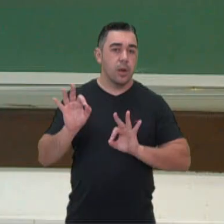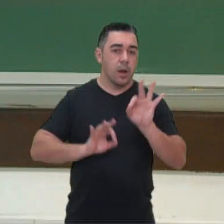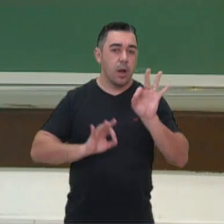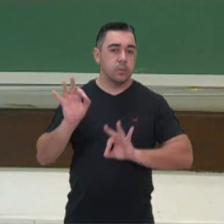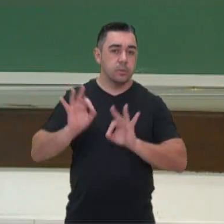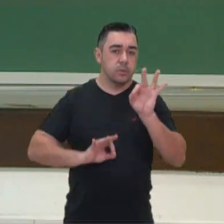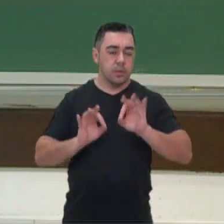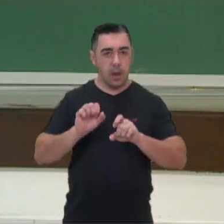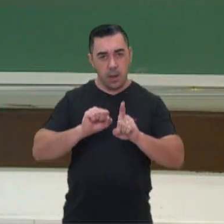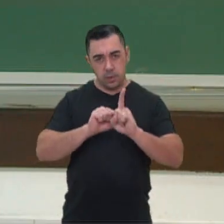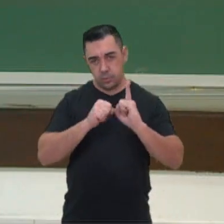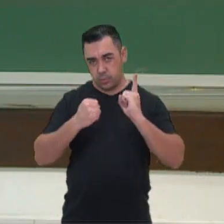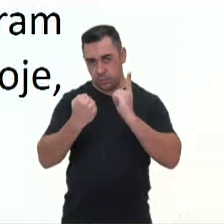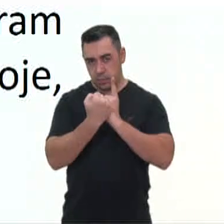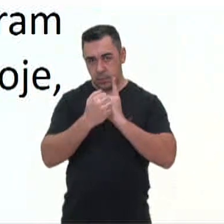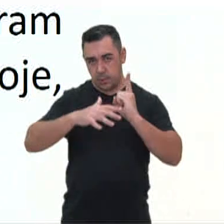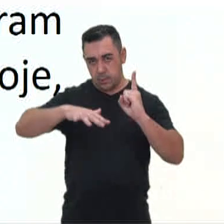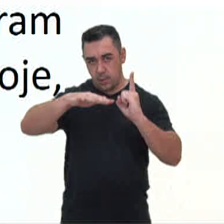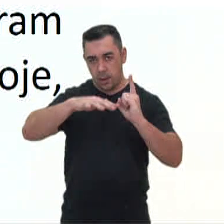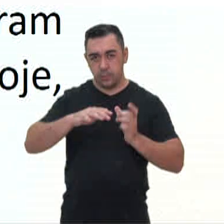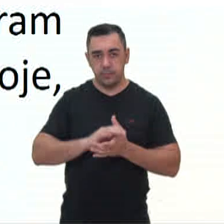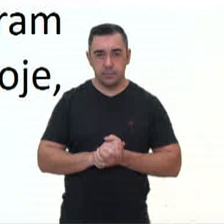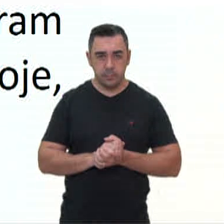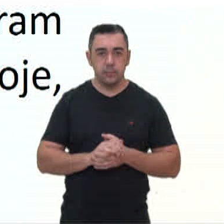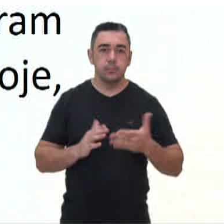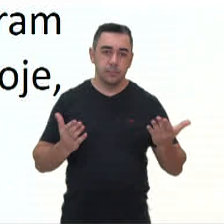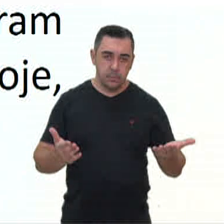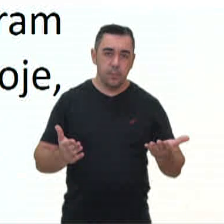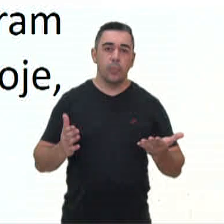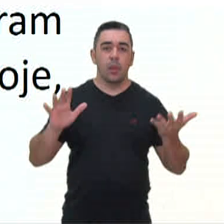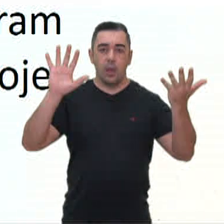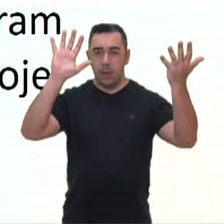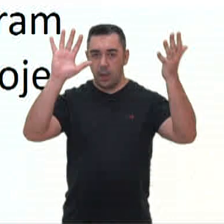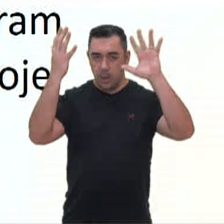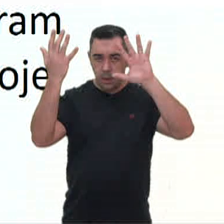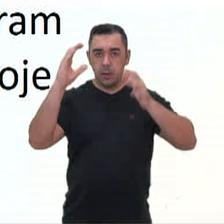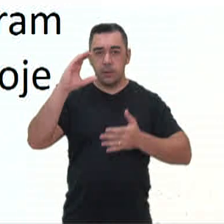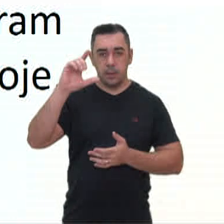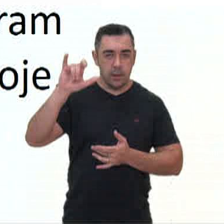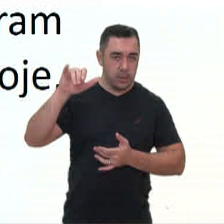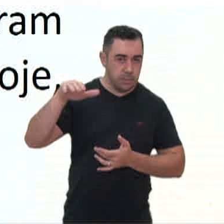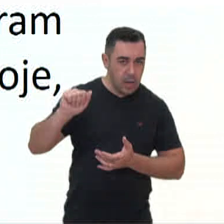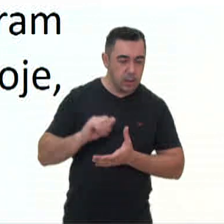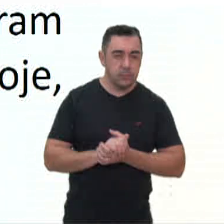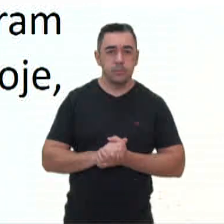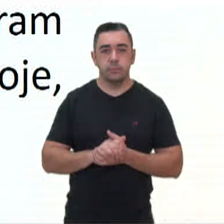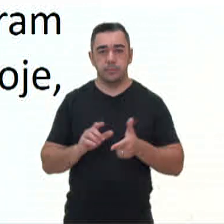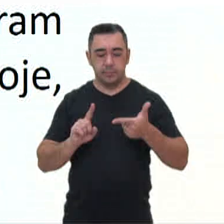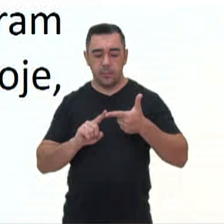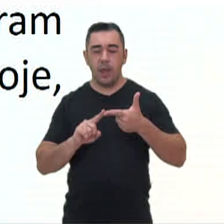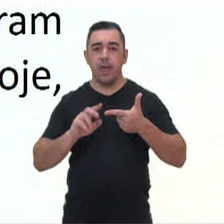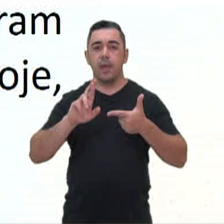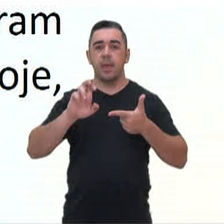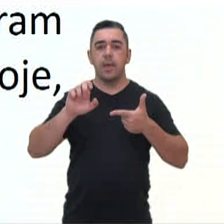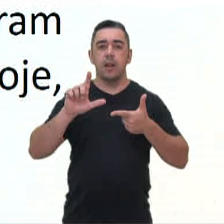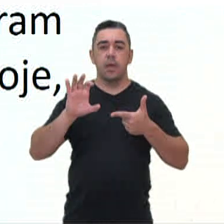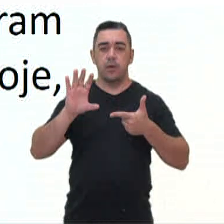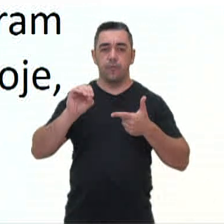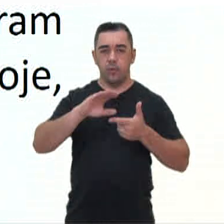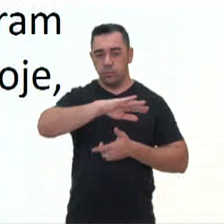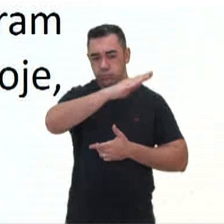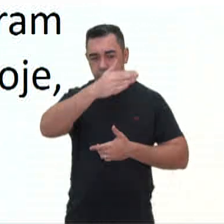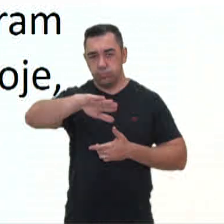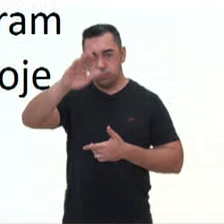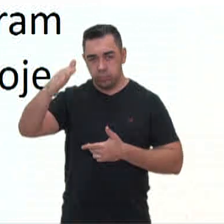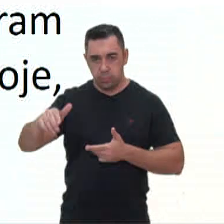a sociedade. Clima é um deles, se o clima é favorável, ajuda. O relevo é um deles. Plano, é melhor